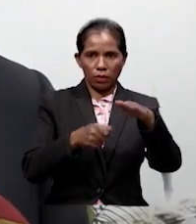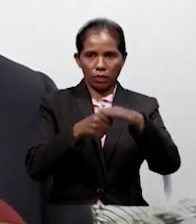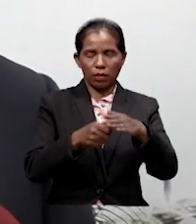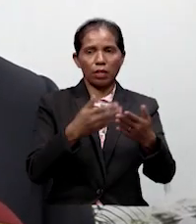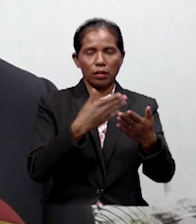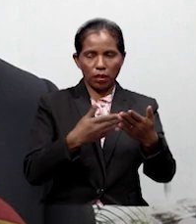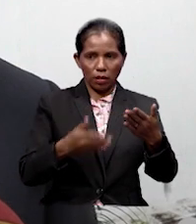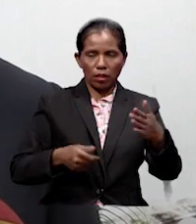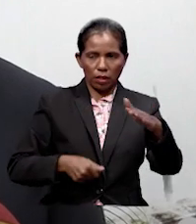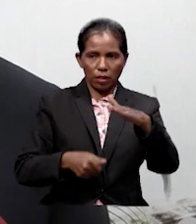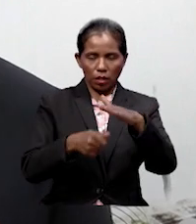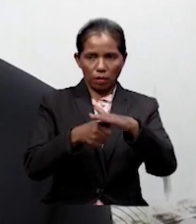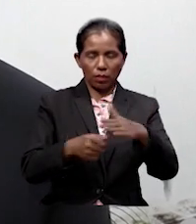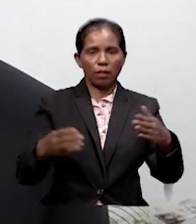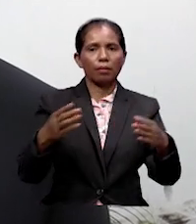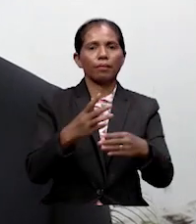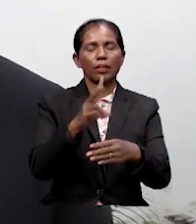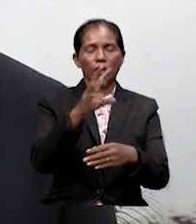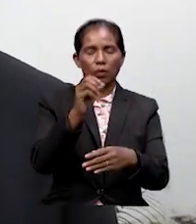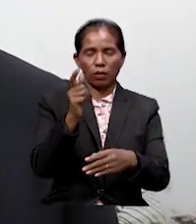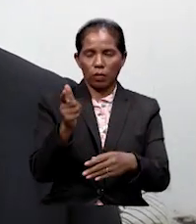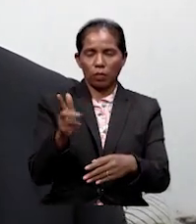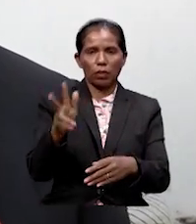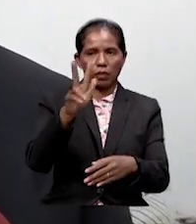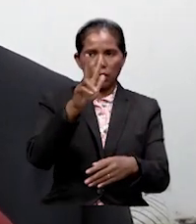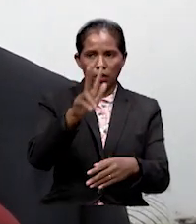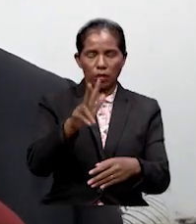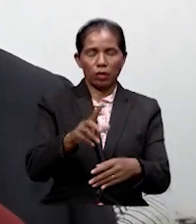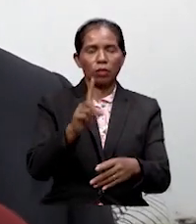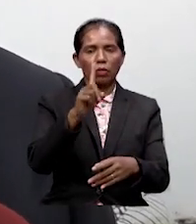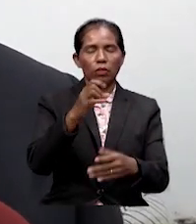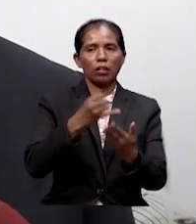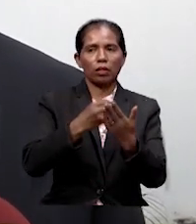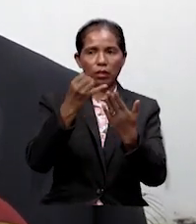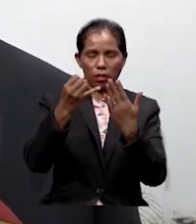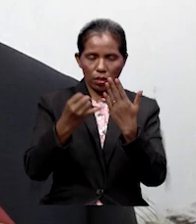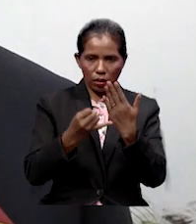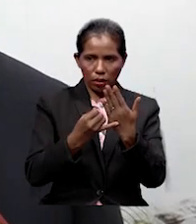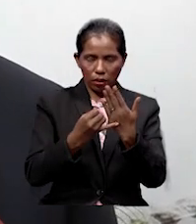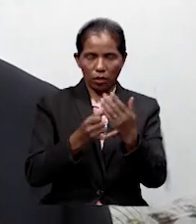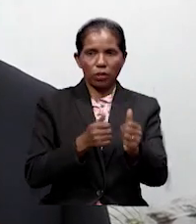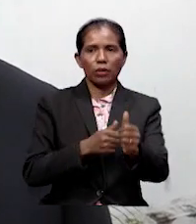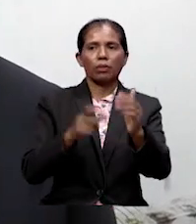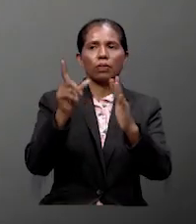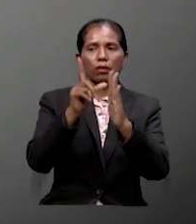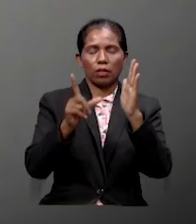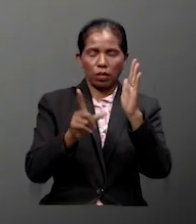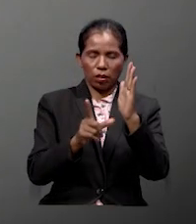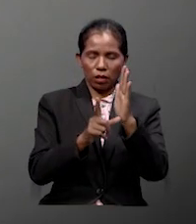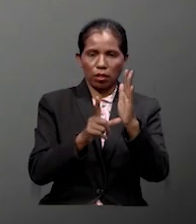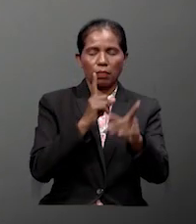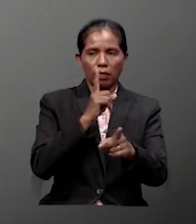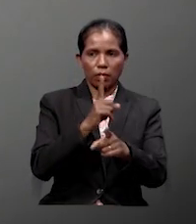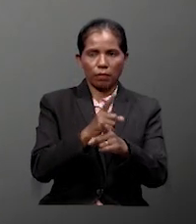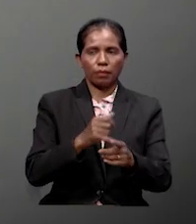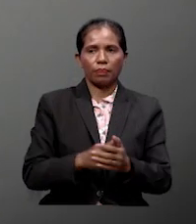tama Porto e é 2023, 1 de janeiro tuir lei ne entra em vigor. Nessa sai